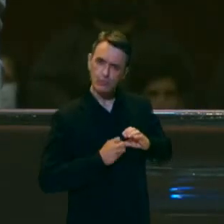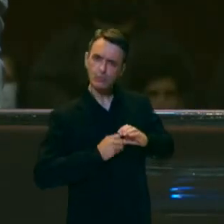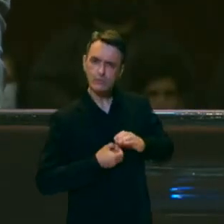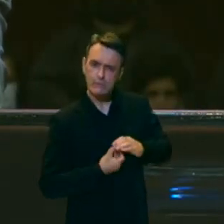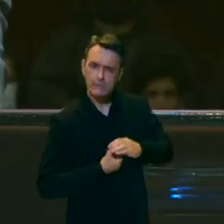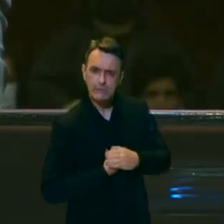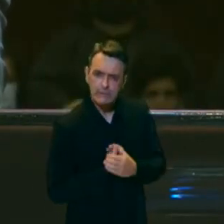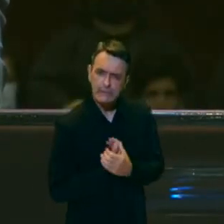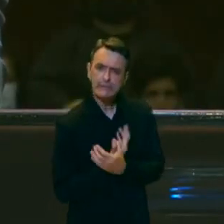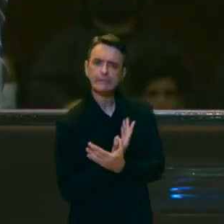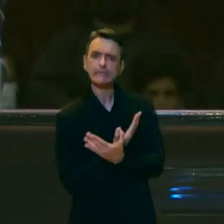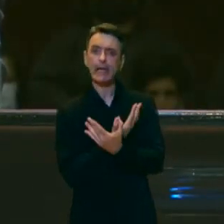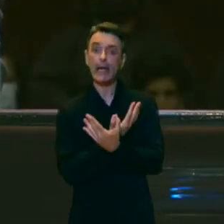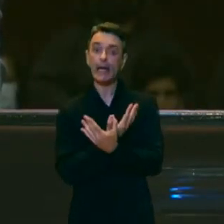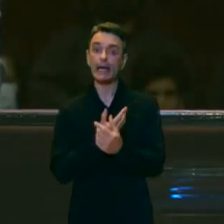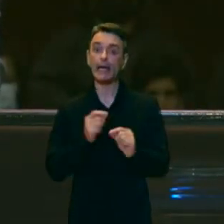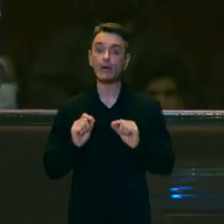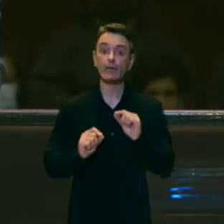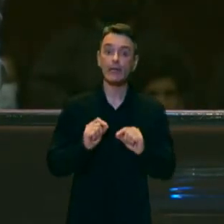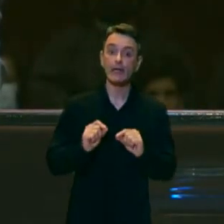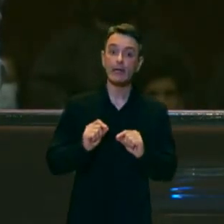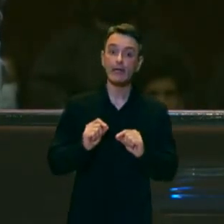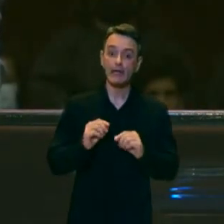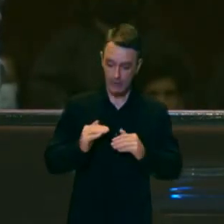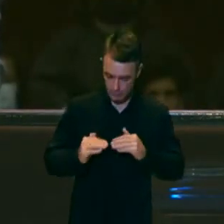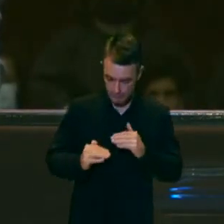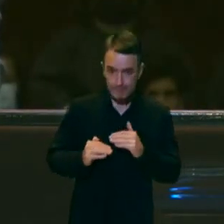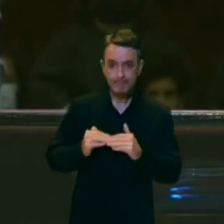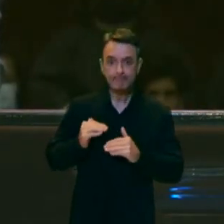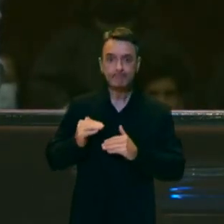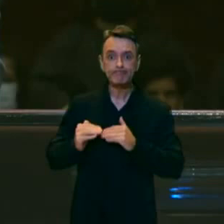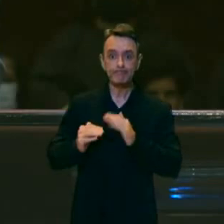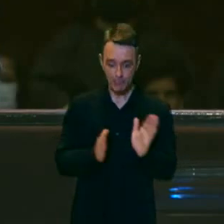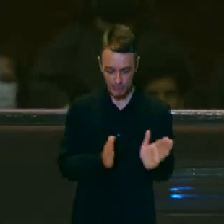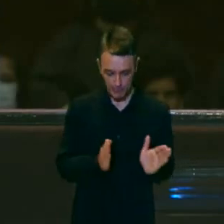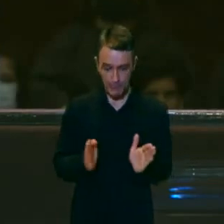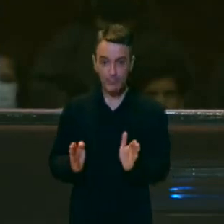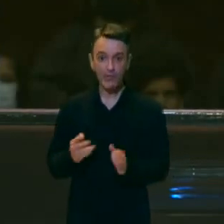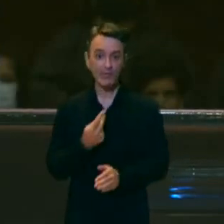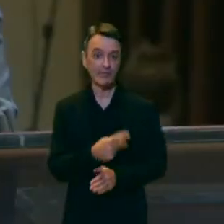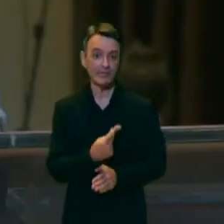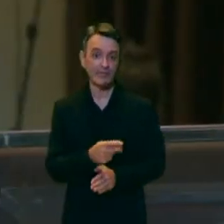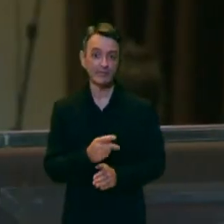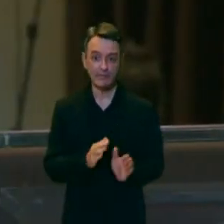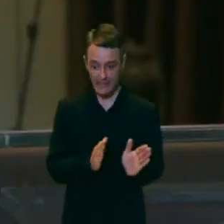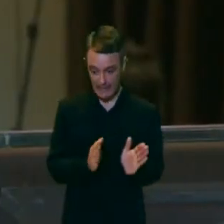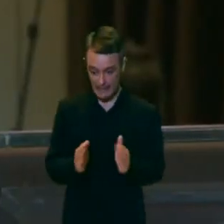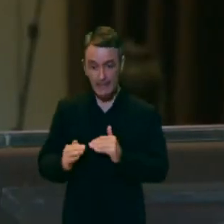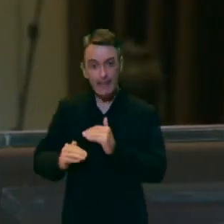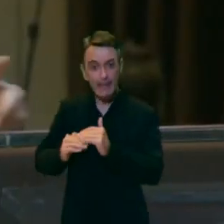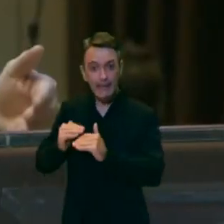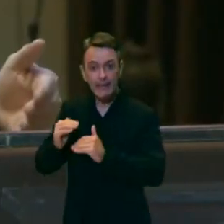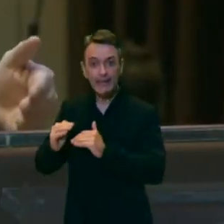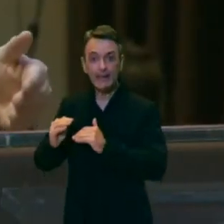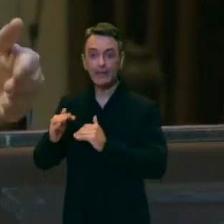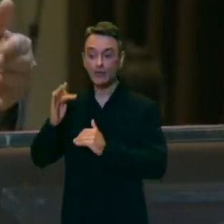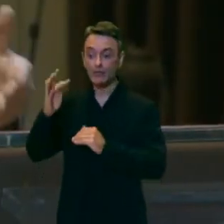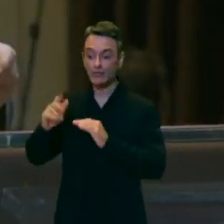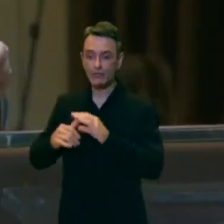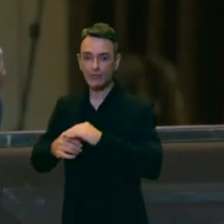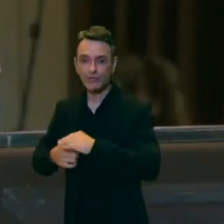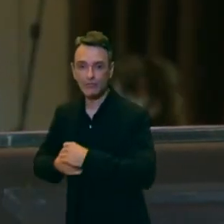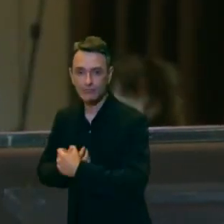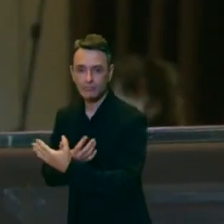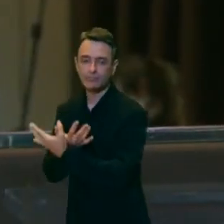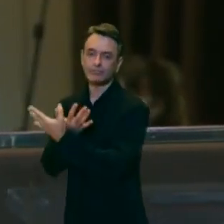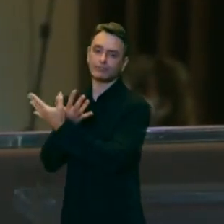fazia parte do seu desenvolvimento para virar borboleta, e que qualquer coisa que fosse atenuado